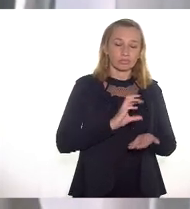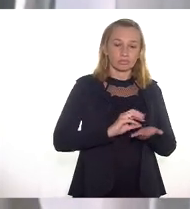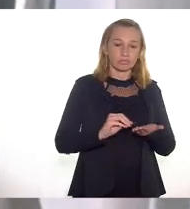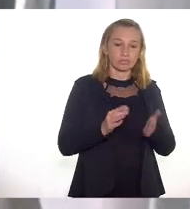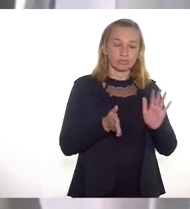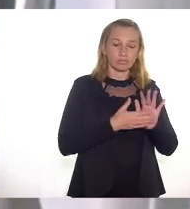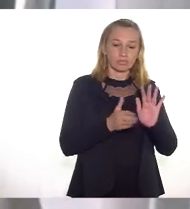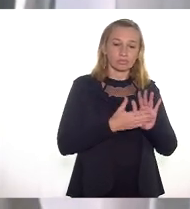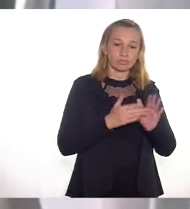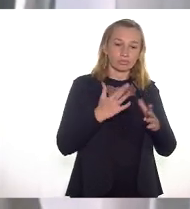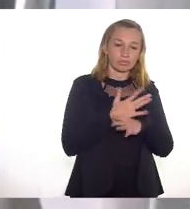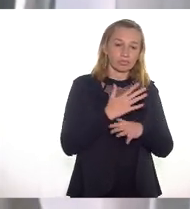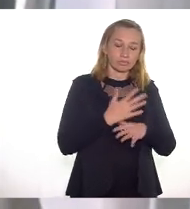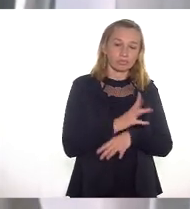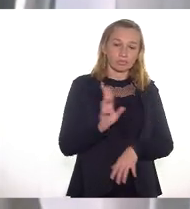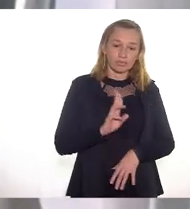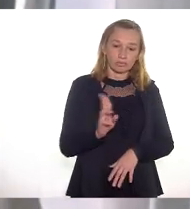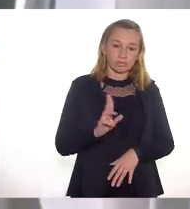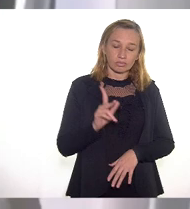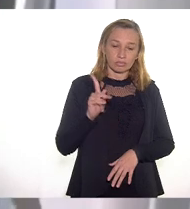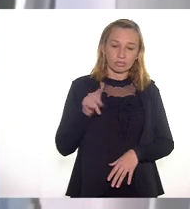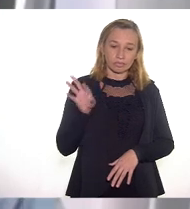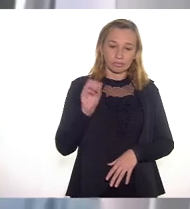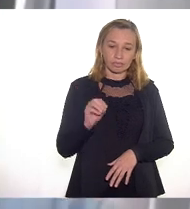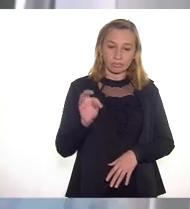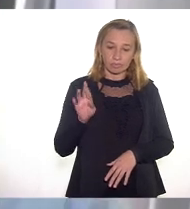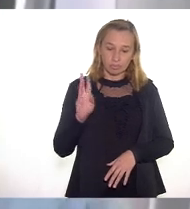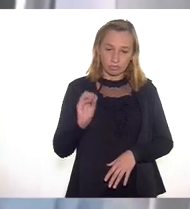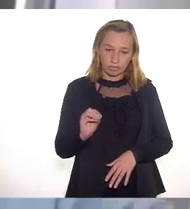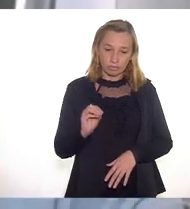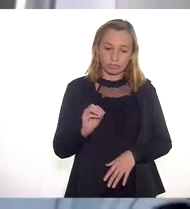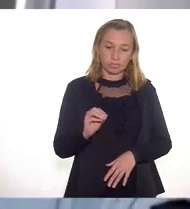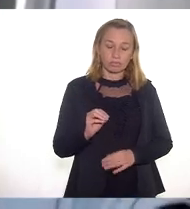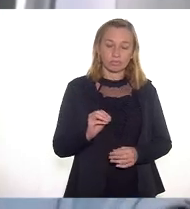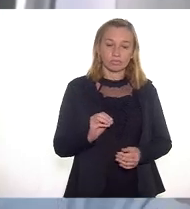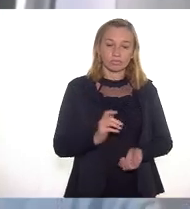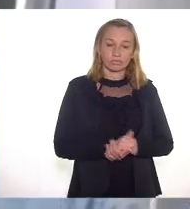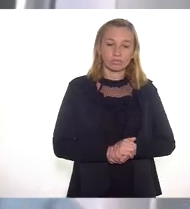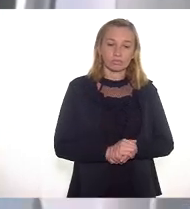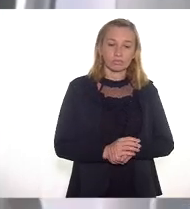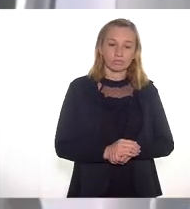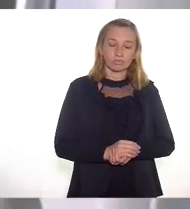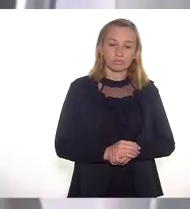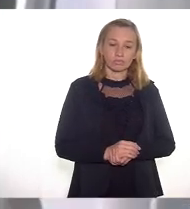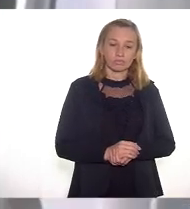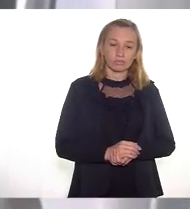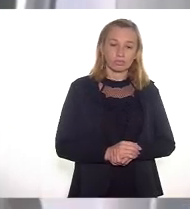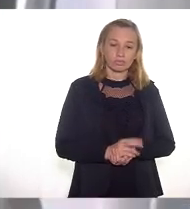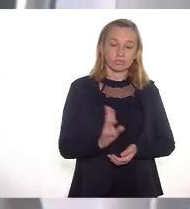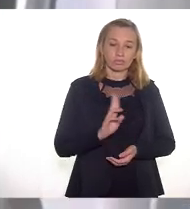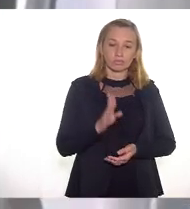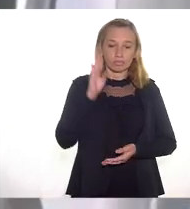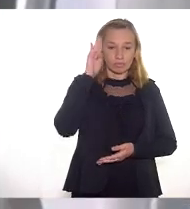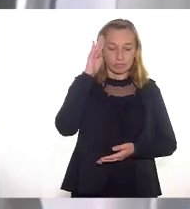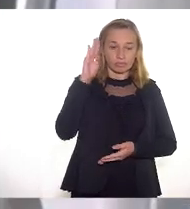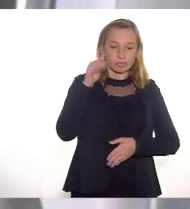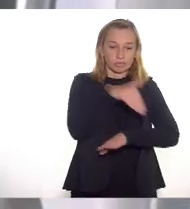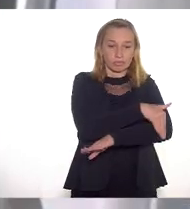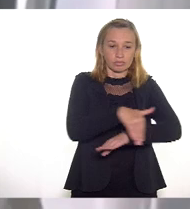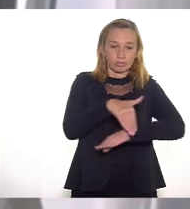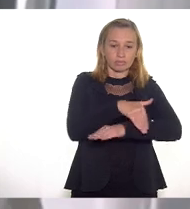à cidade que o nome de Paulo Gustavo passe a ser o nome de uma das principais